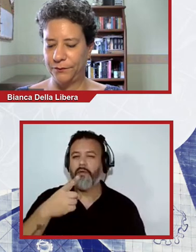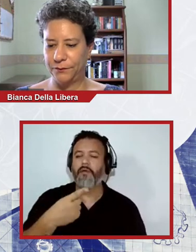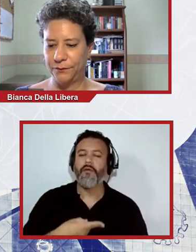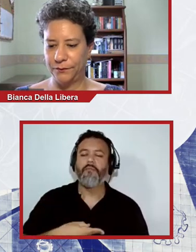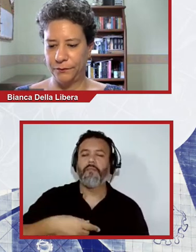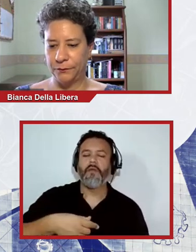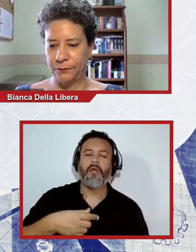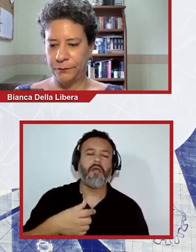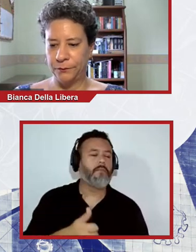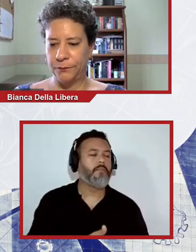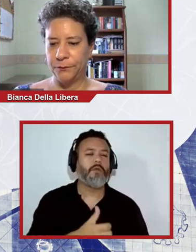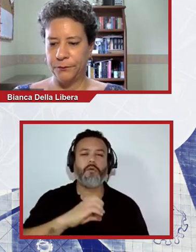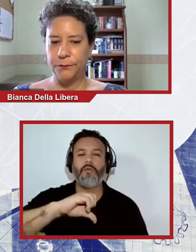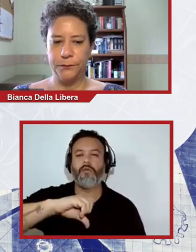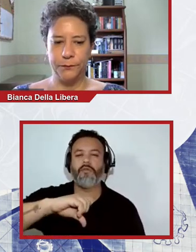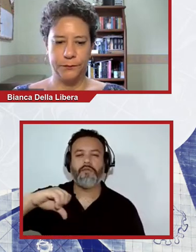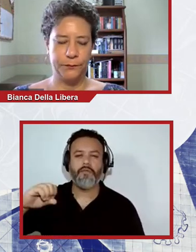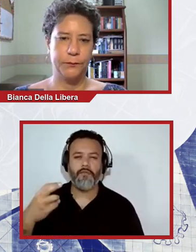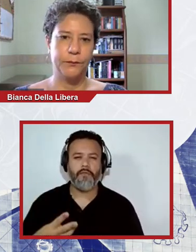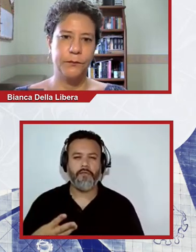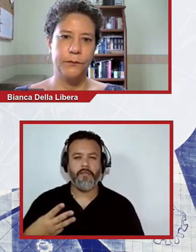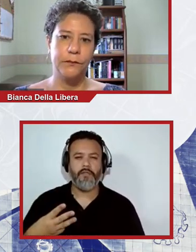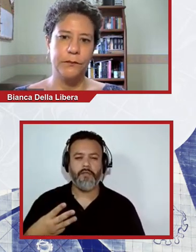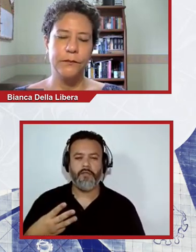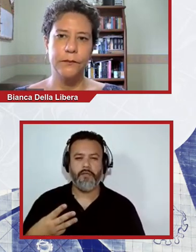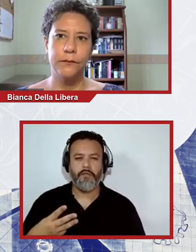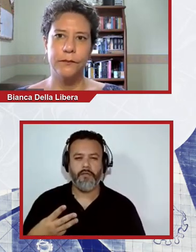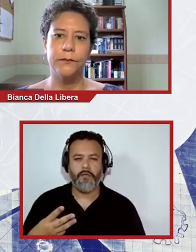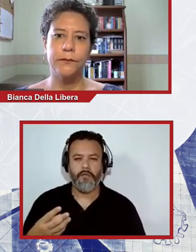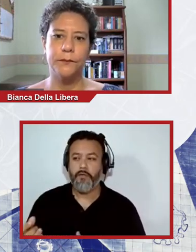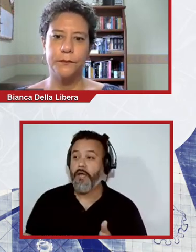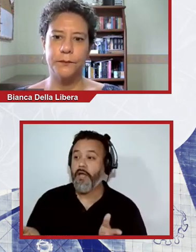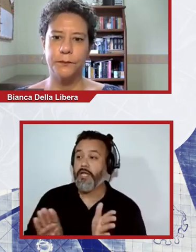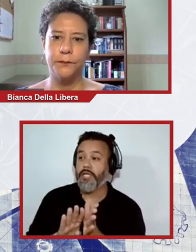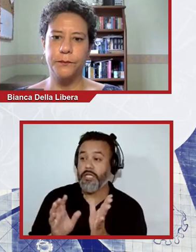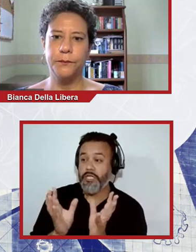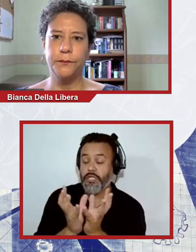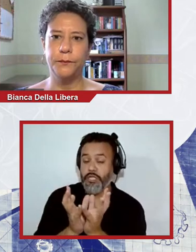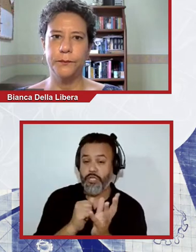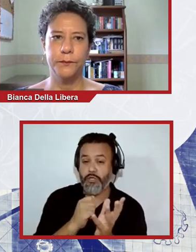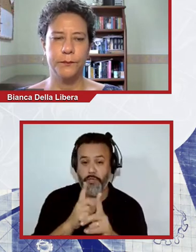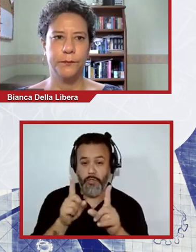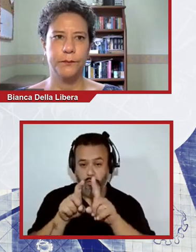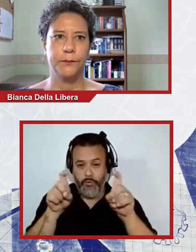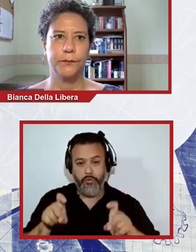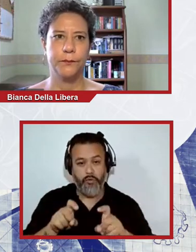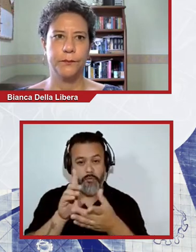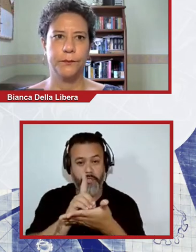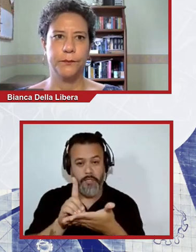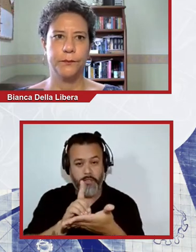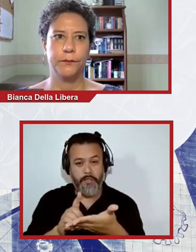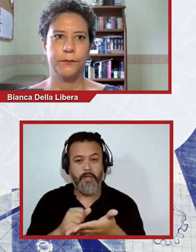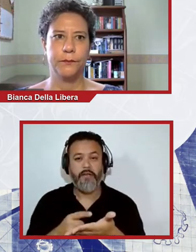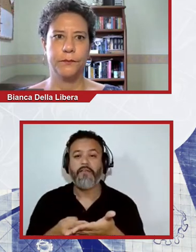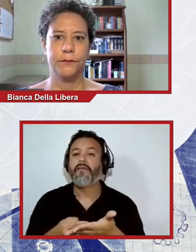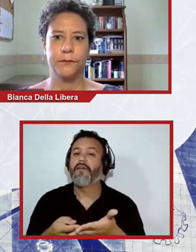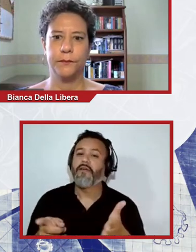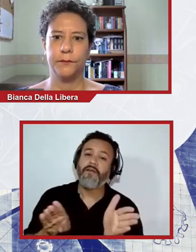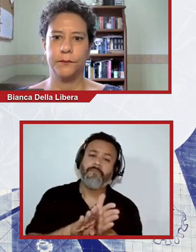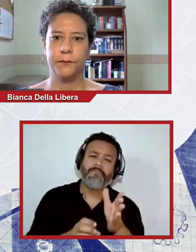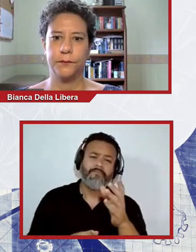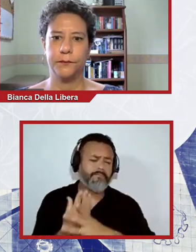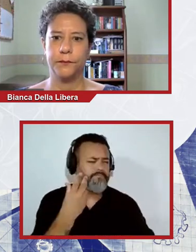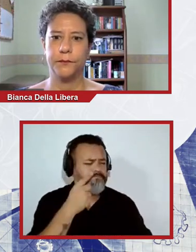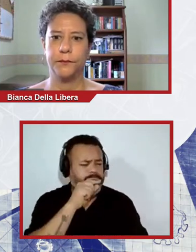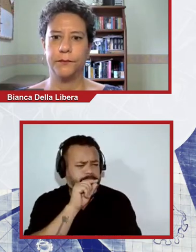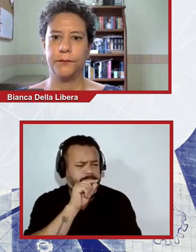1993, eu tinha um aluno que apareceu na turma, né, uma turma de computação gráfica, ele apareceu lá e a gente não